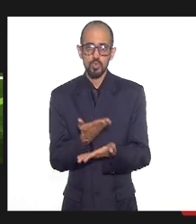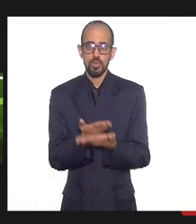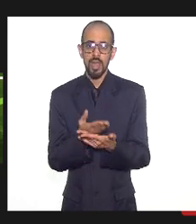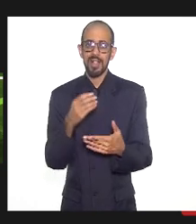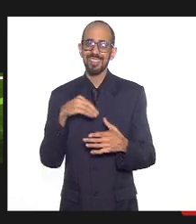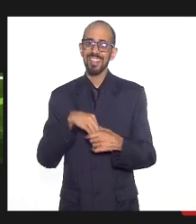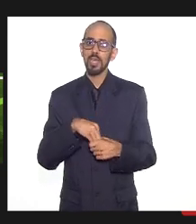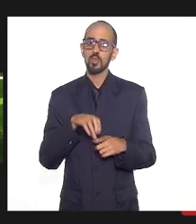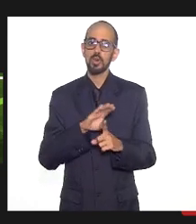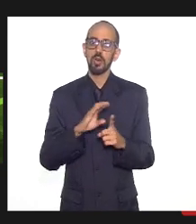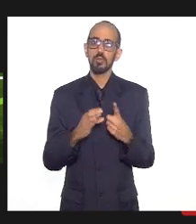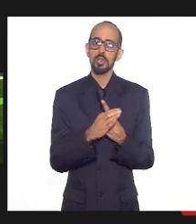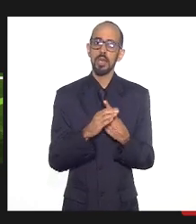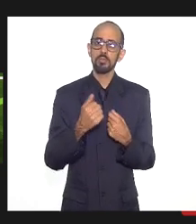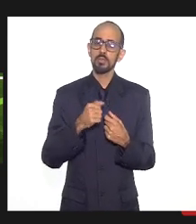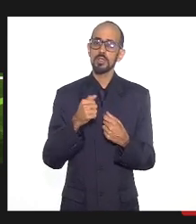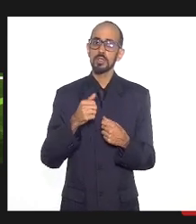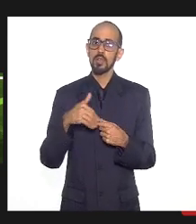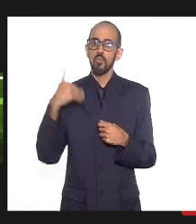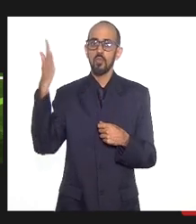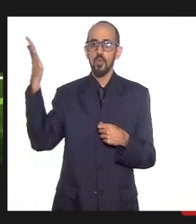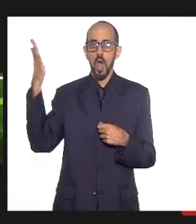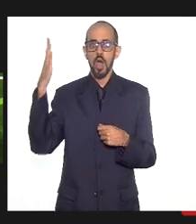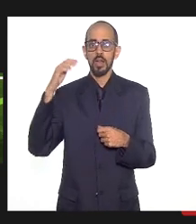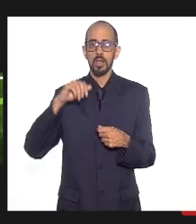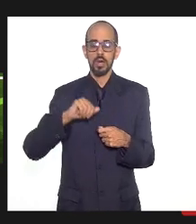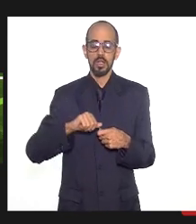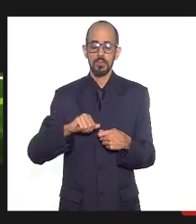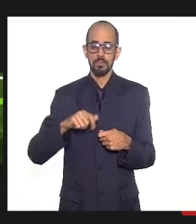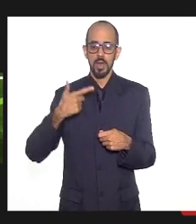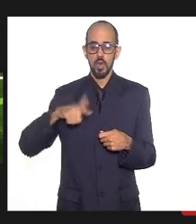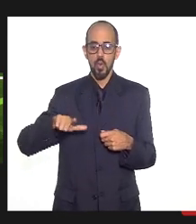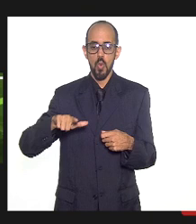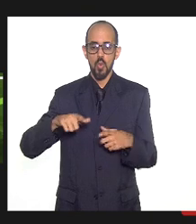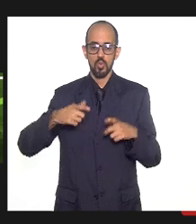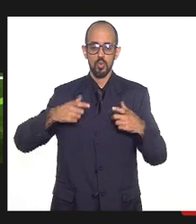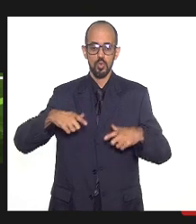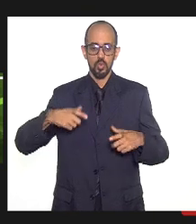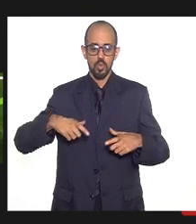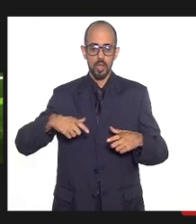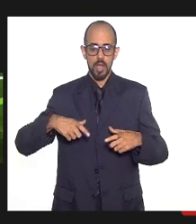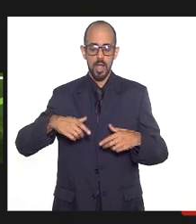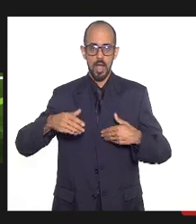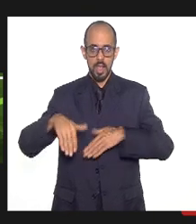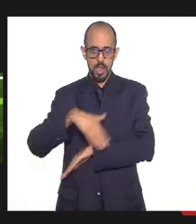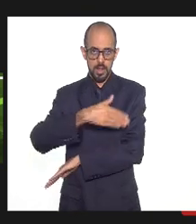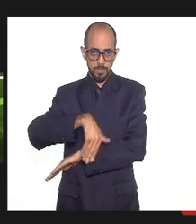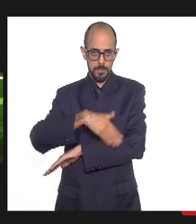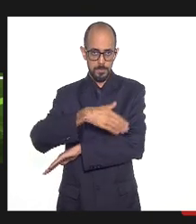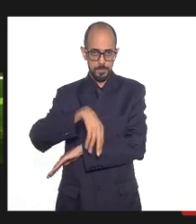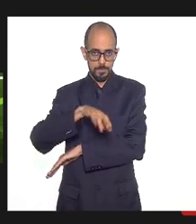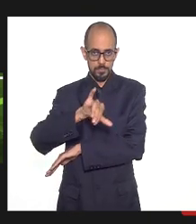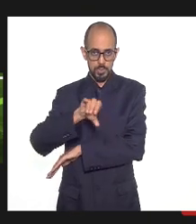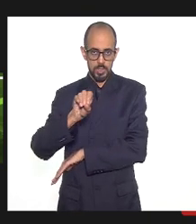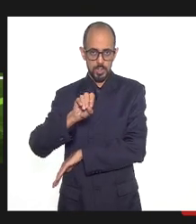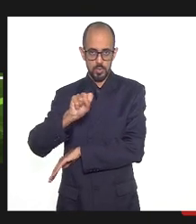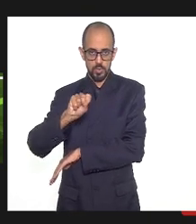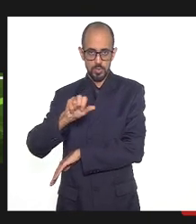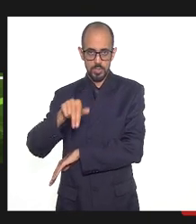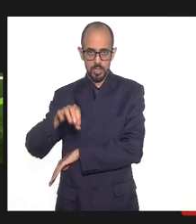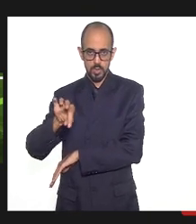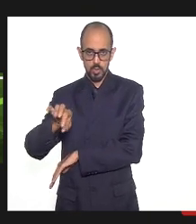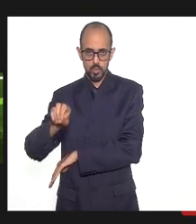ela sai e vai para outro lado da pista, da Rio Santo, que é uma